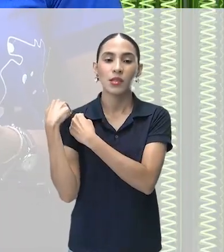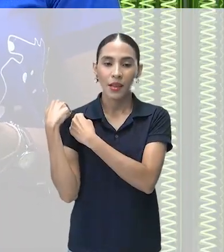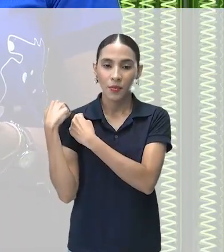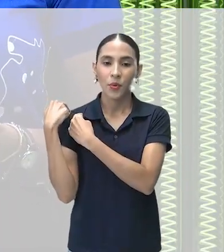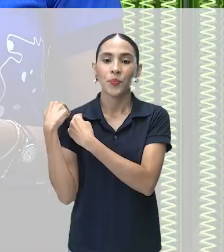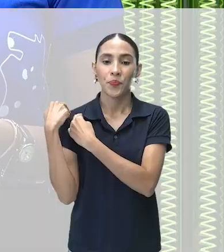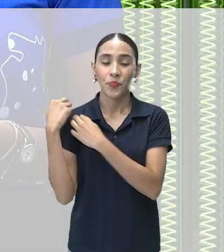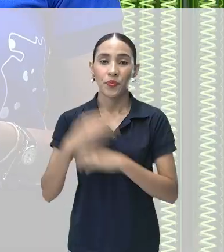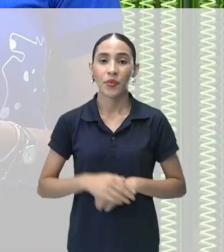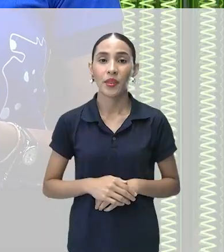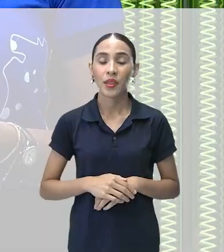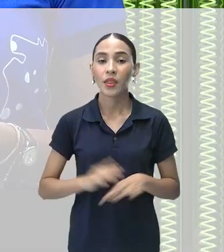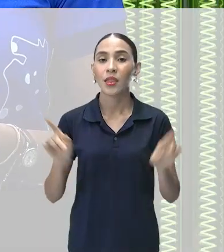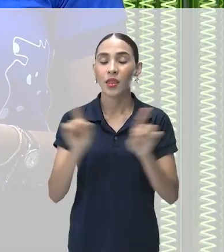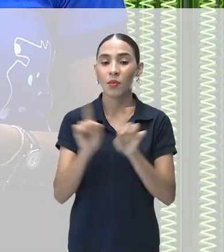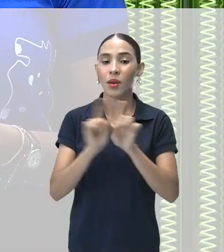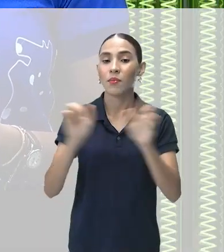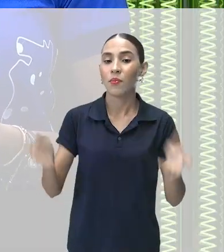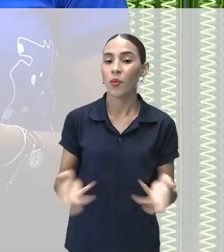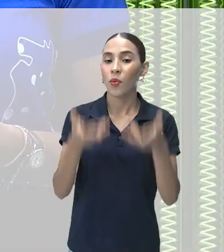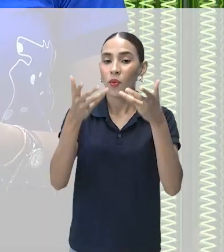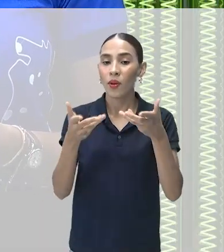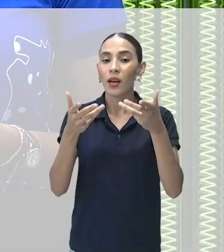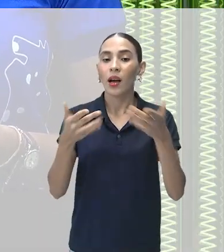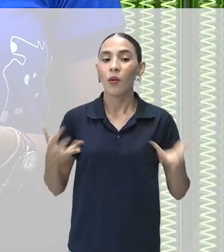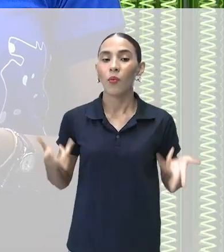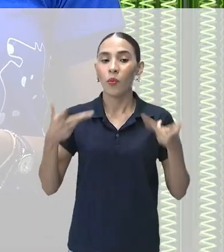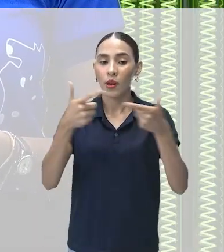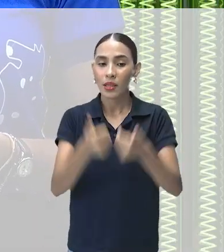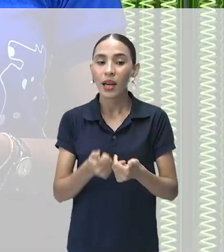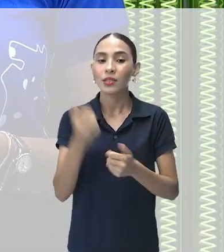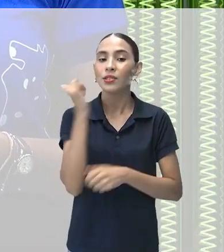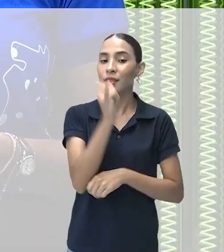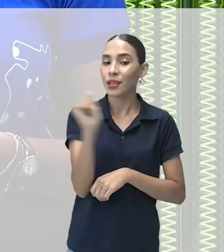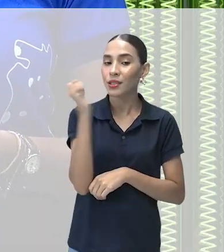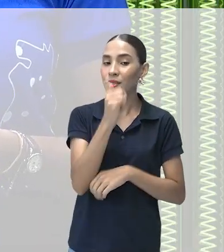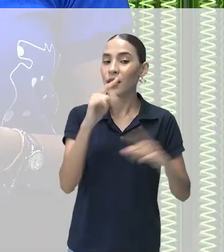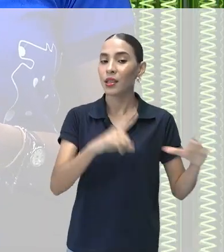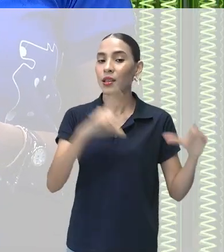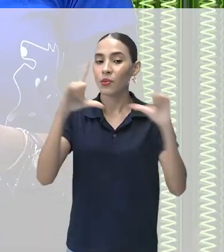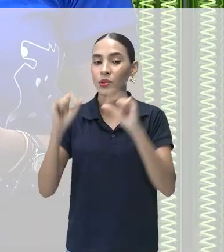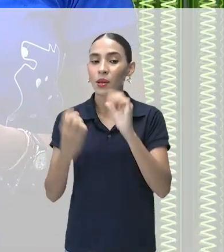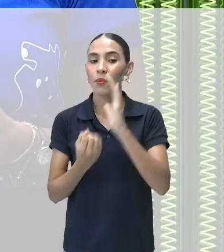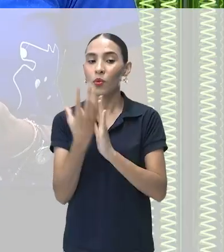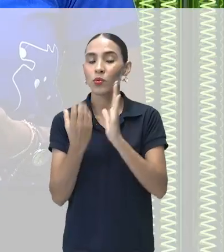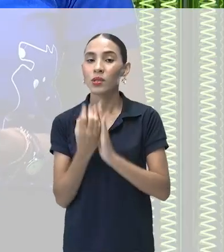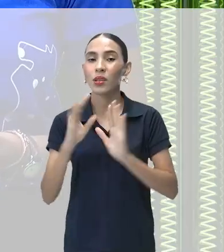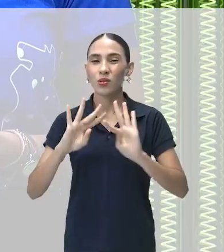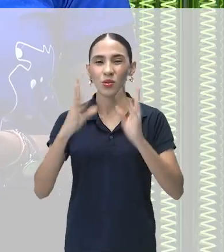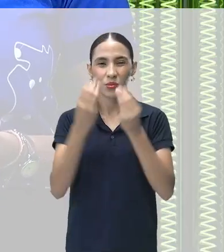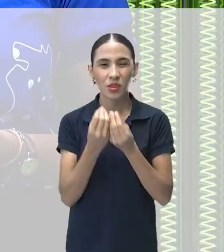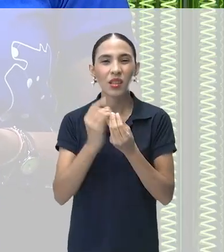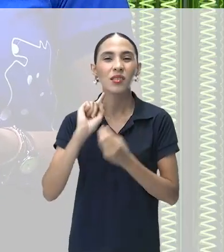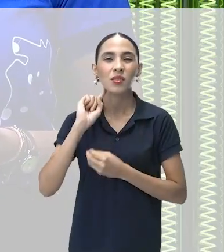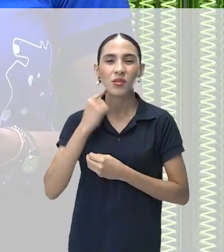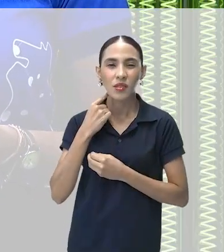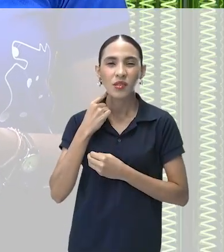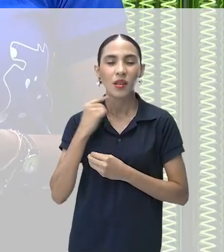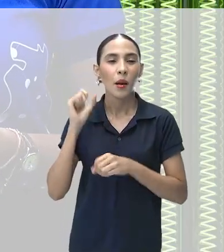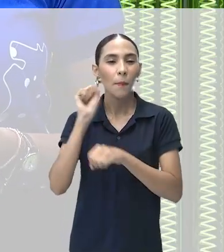responsável, bem como promover a eficiência energética e reduzir a produção de